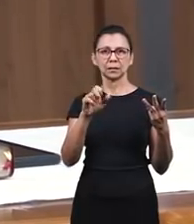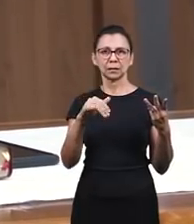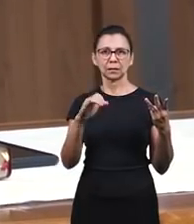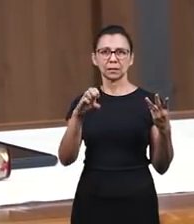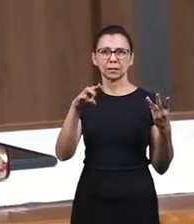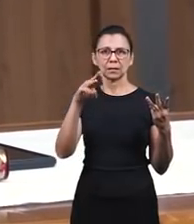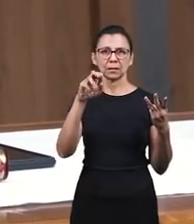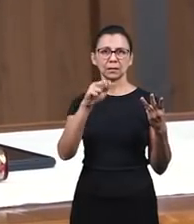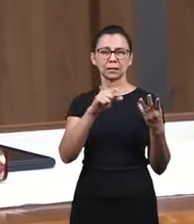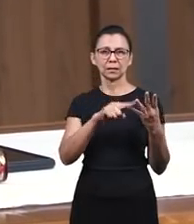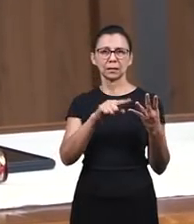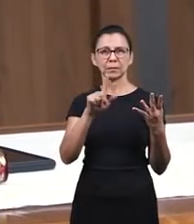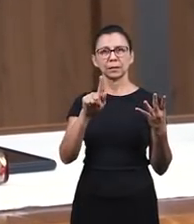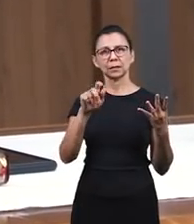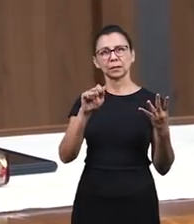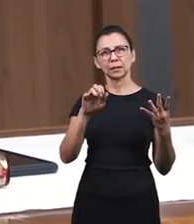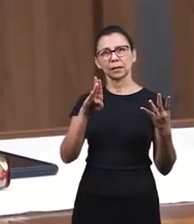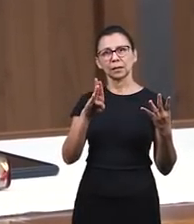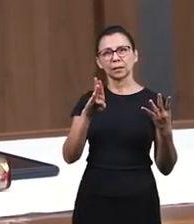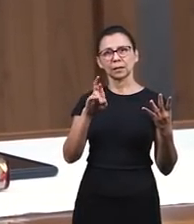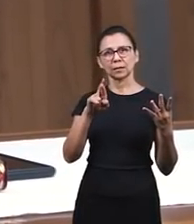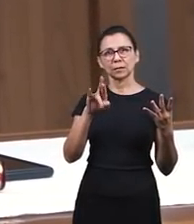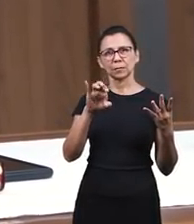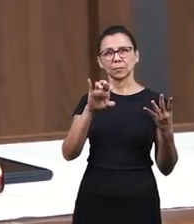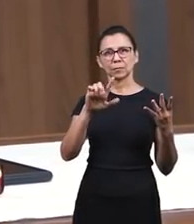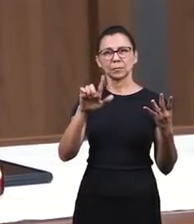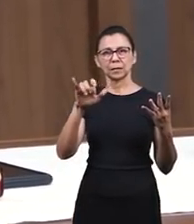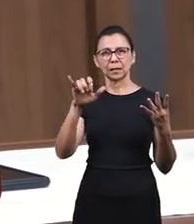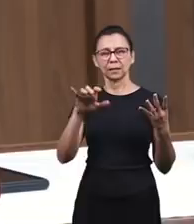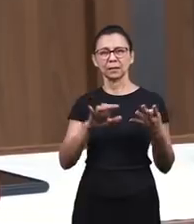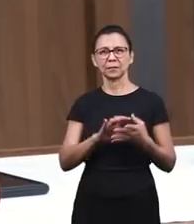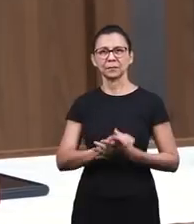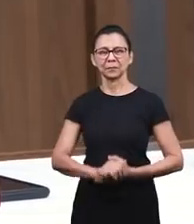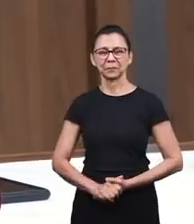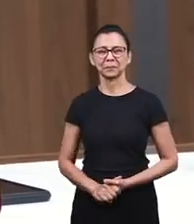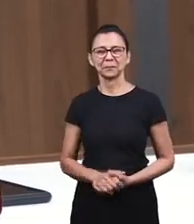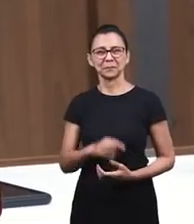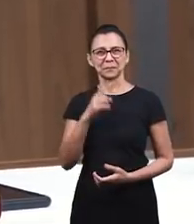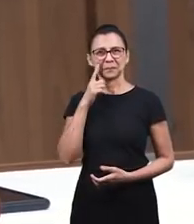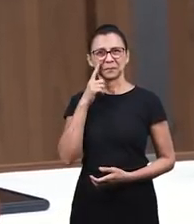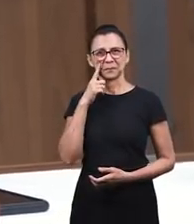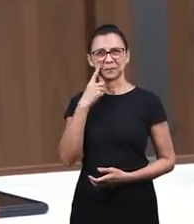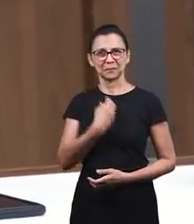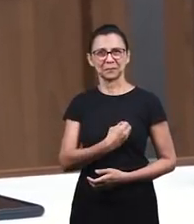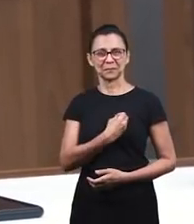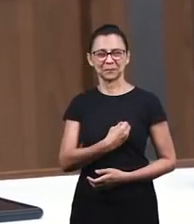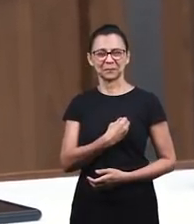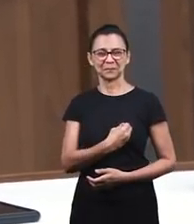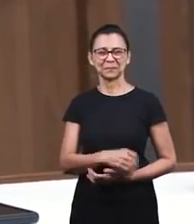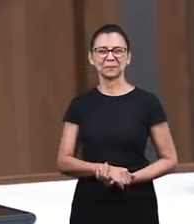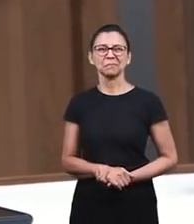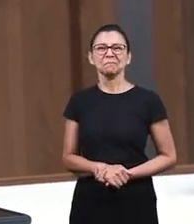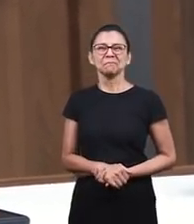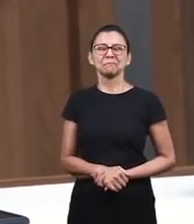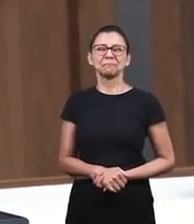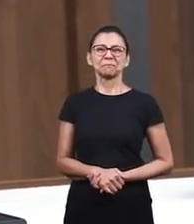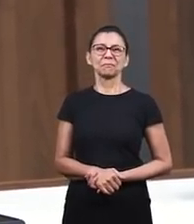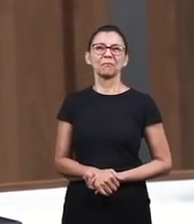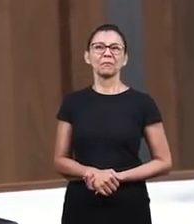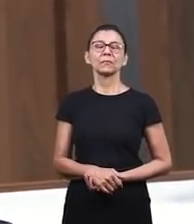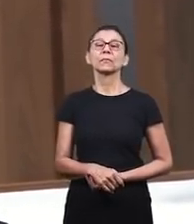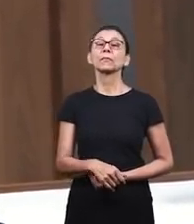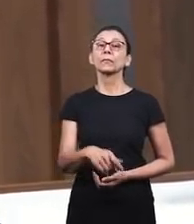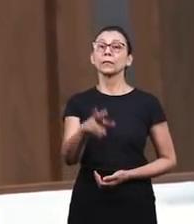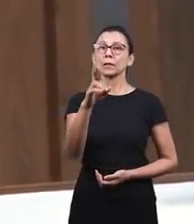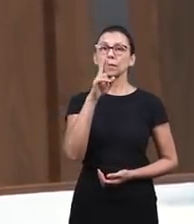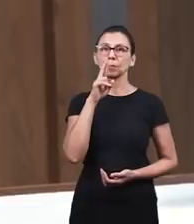Iracema Batista e Gabriele Possati. Vamos então assistir a essas participações enviadas por essas